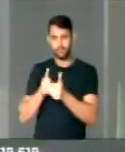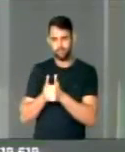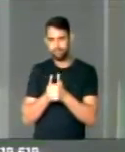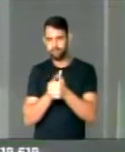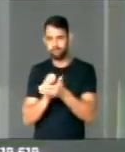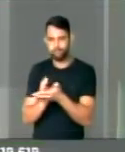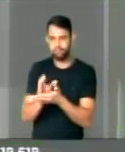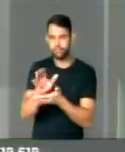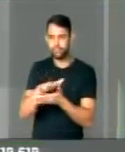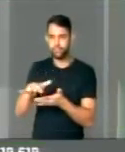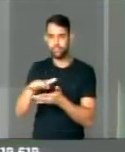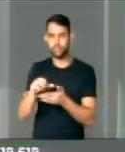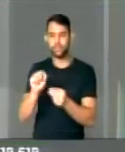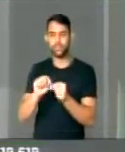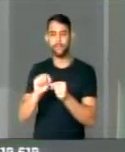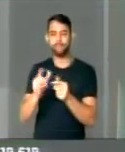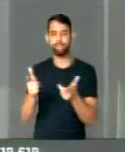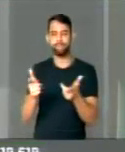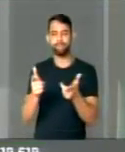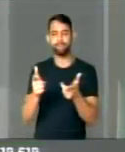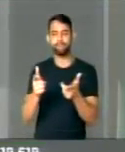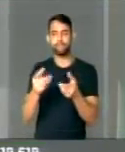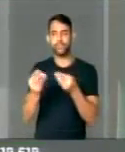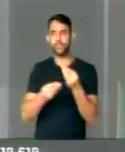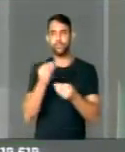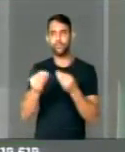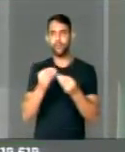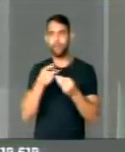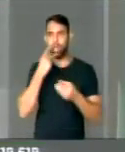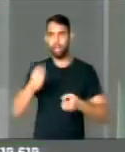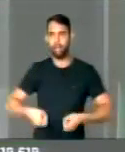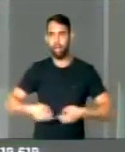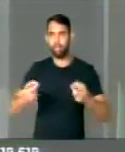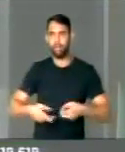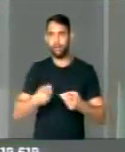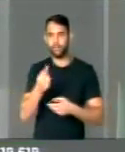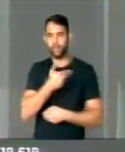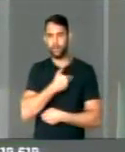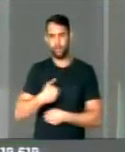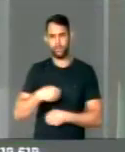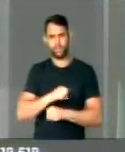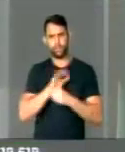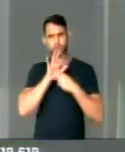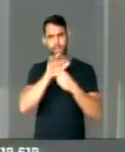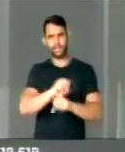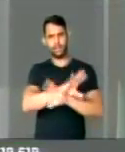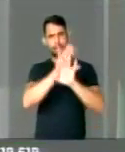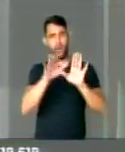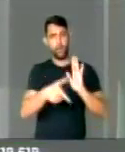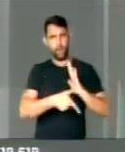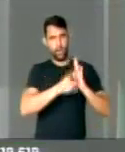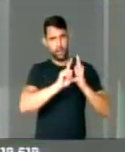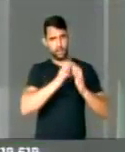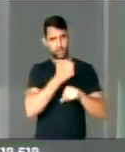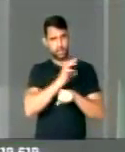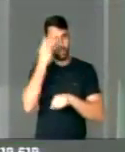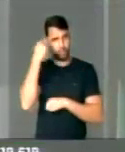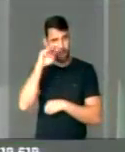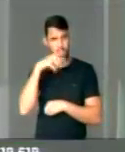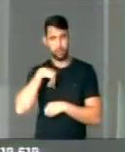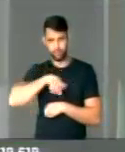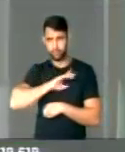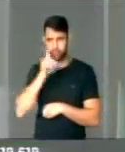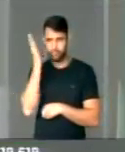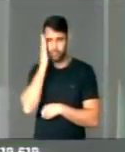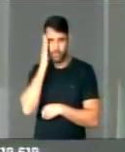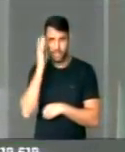direcionar, você, de certa forma, gastar o dinheiro público se não desse transparência. Antes, no Maranhão, só para os senhores terem uma